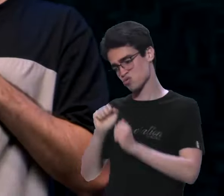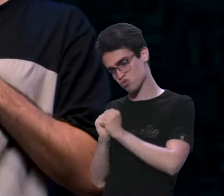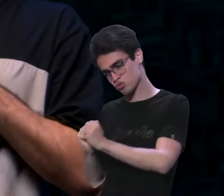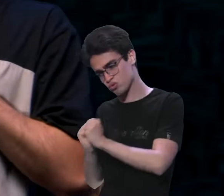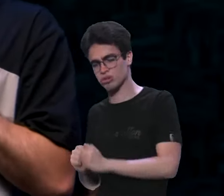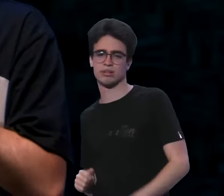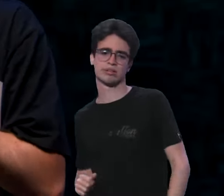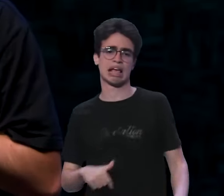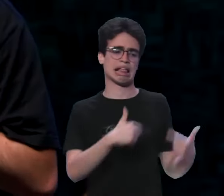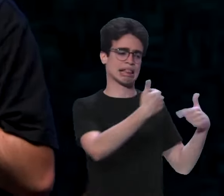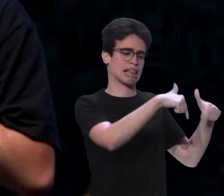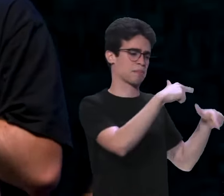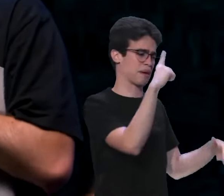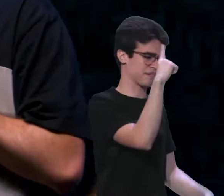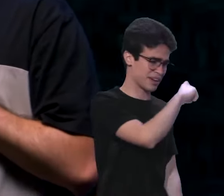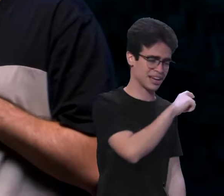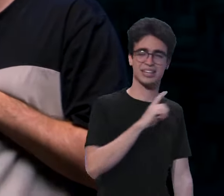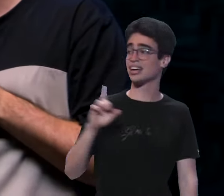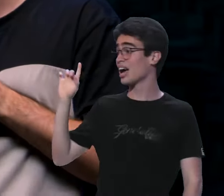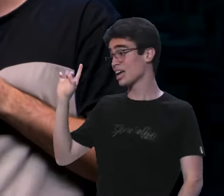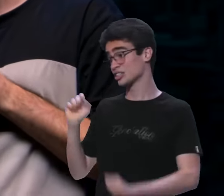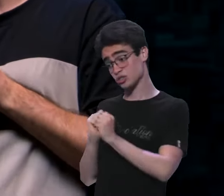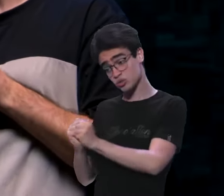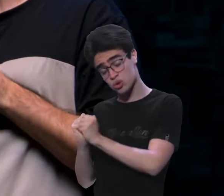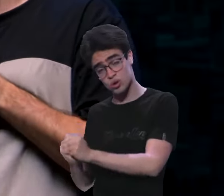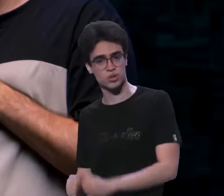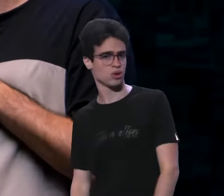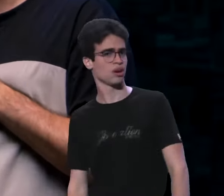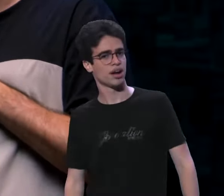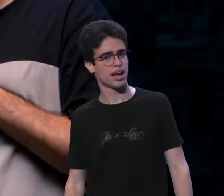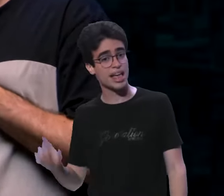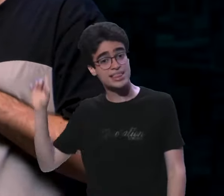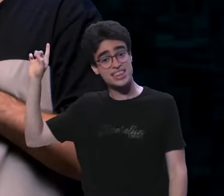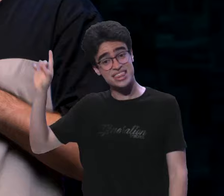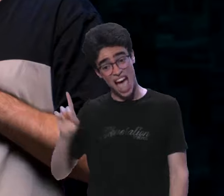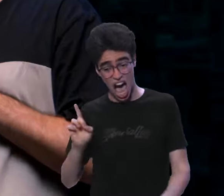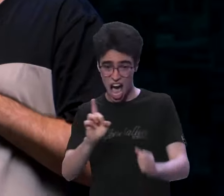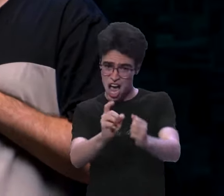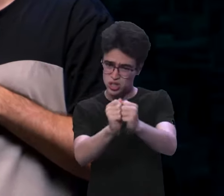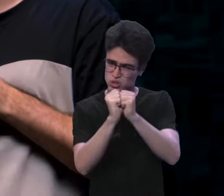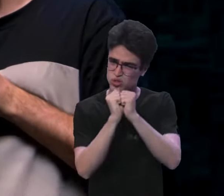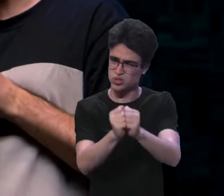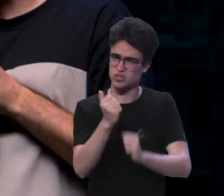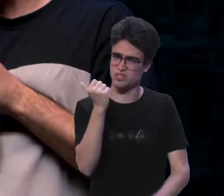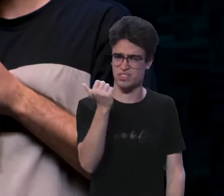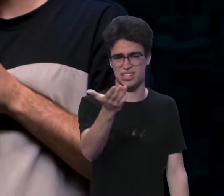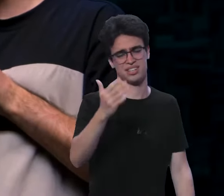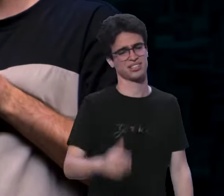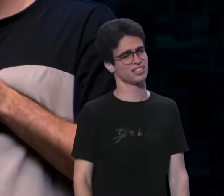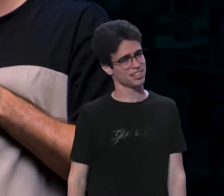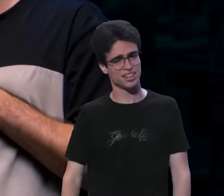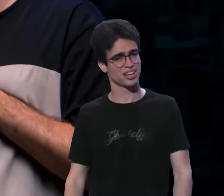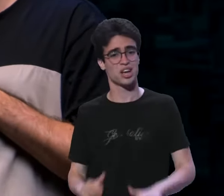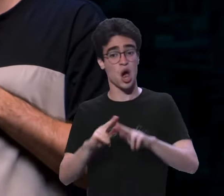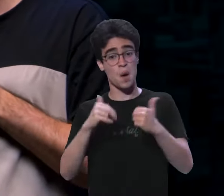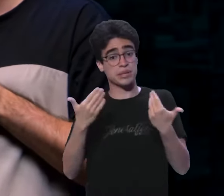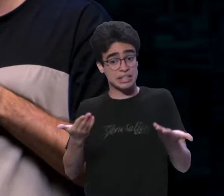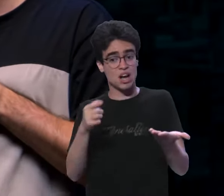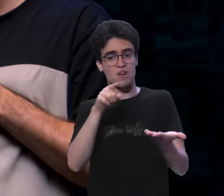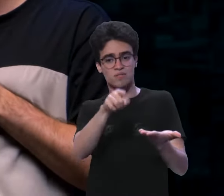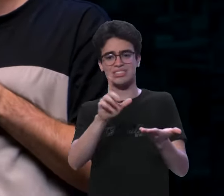problemas do meu emprego, Deus está comigo. Deus está com você. Por isso, você é uma dessas pessoas que